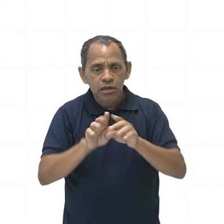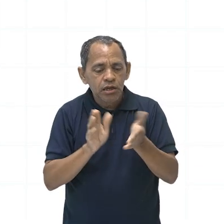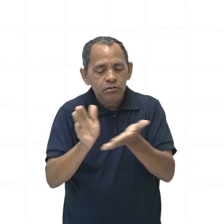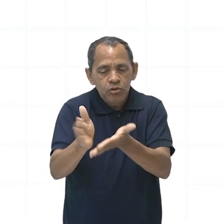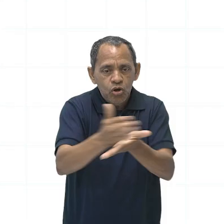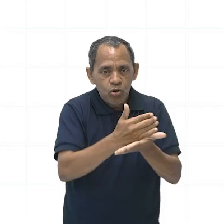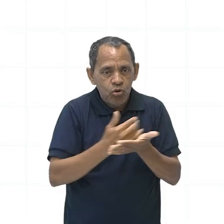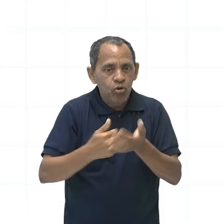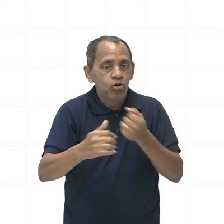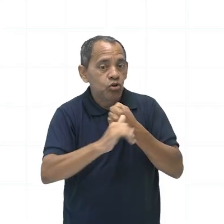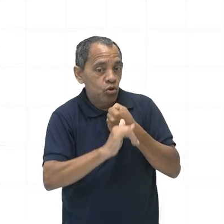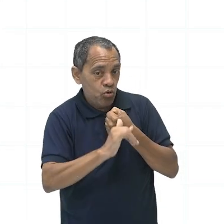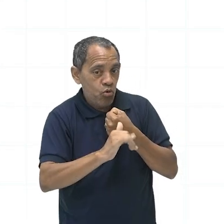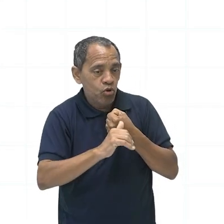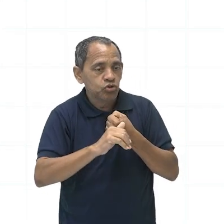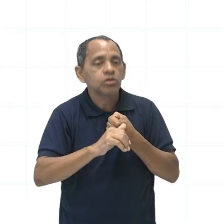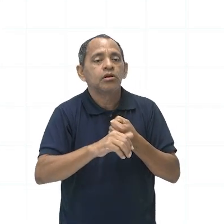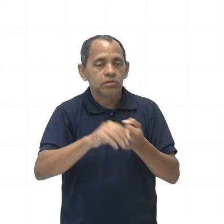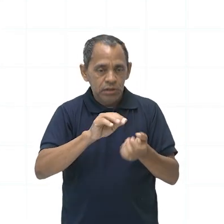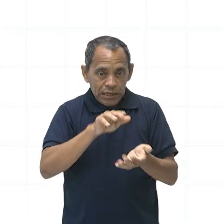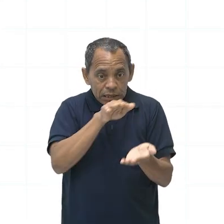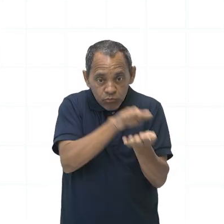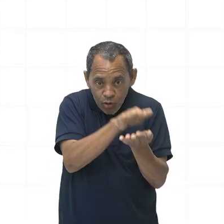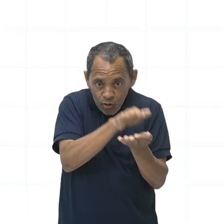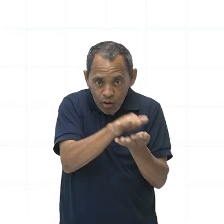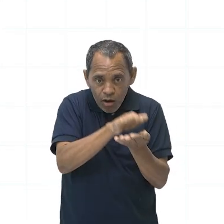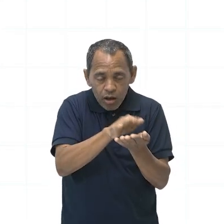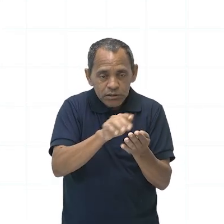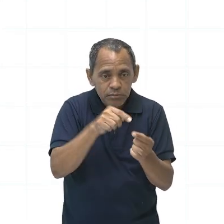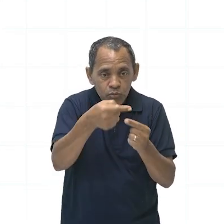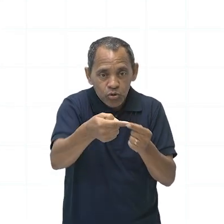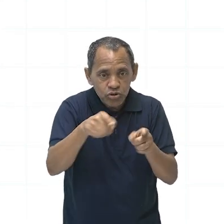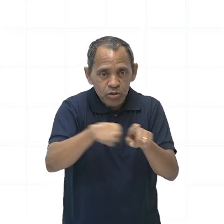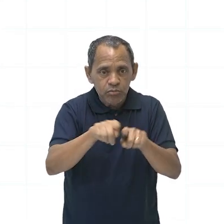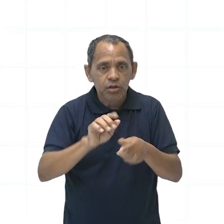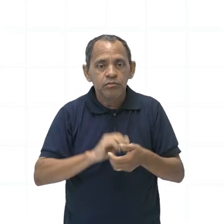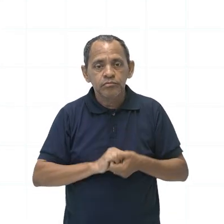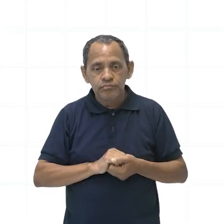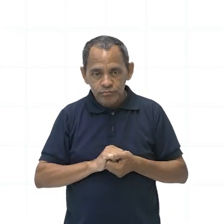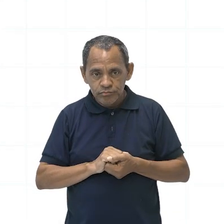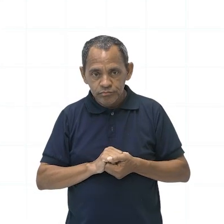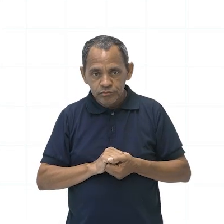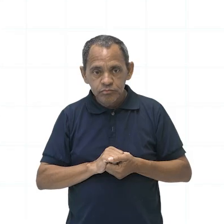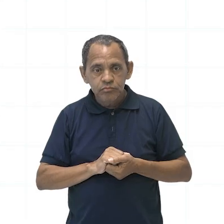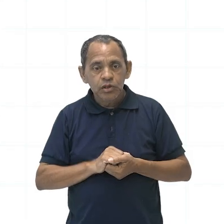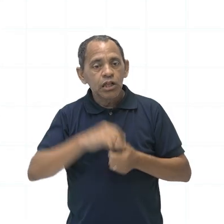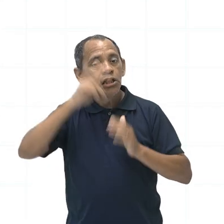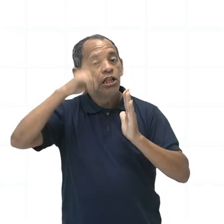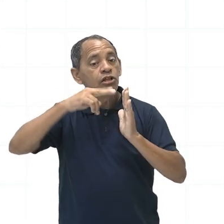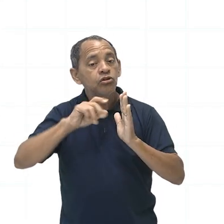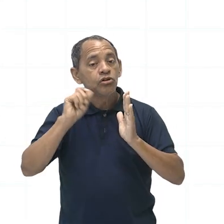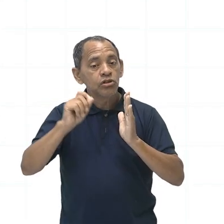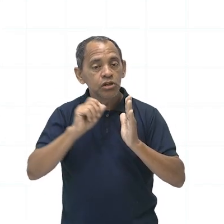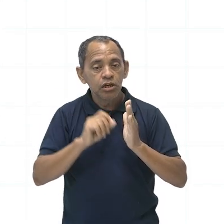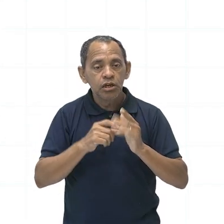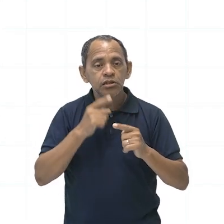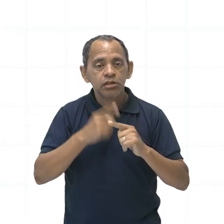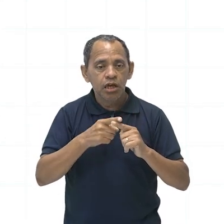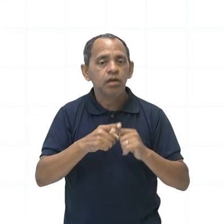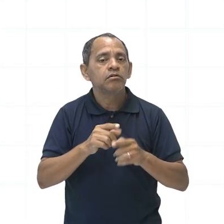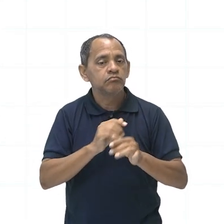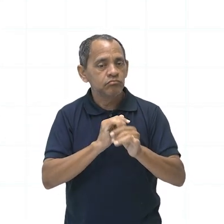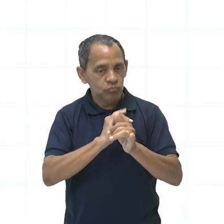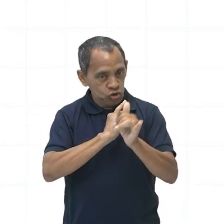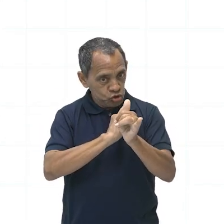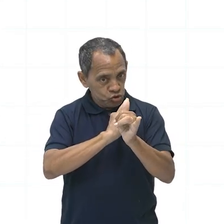crônicas em livros que são posteriormente publicados. E leitores de sites especializados, porque há sites na